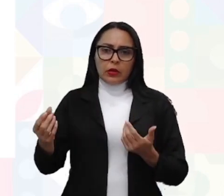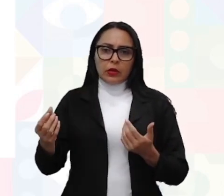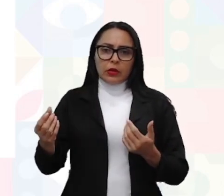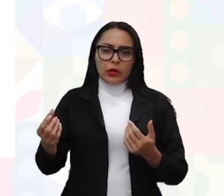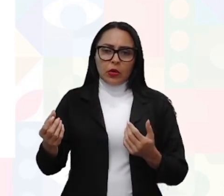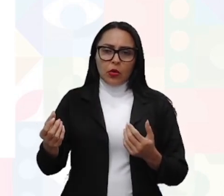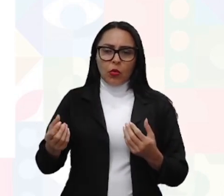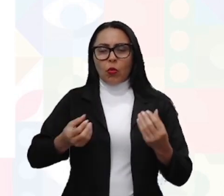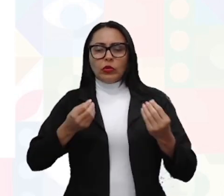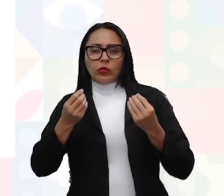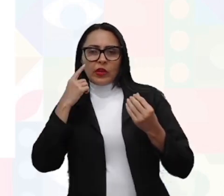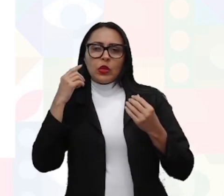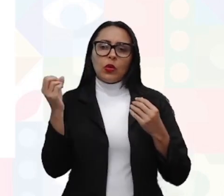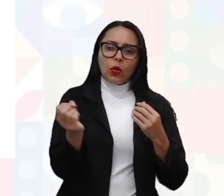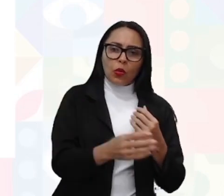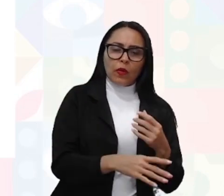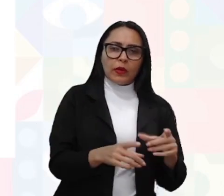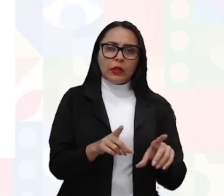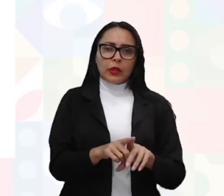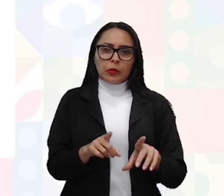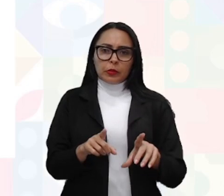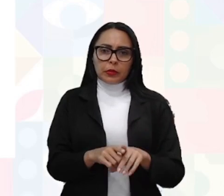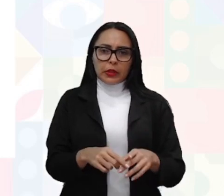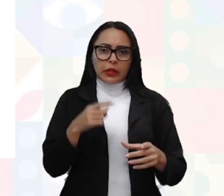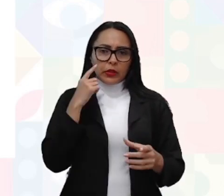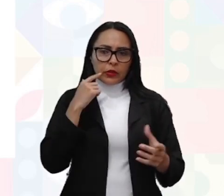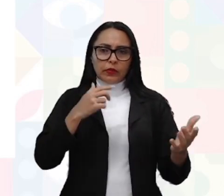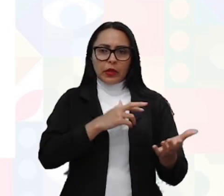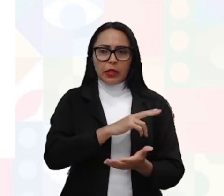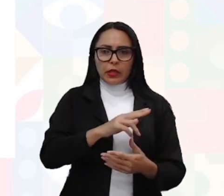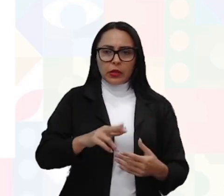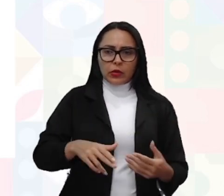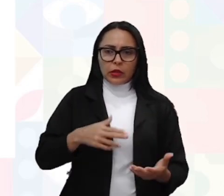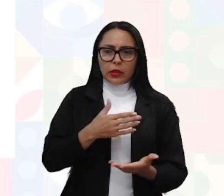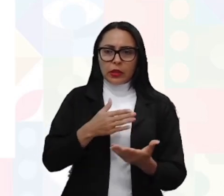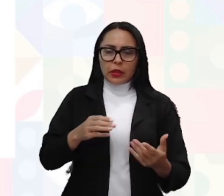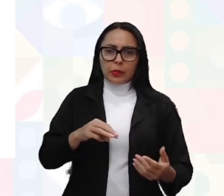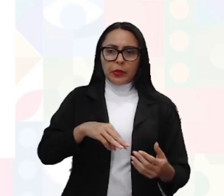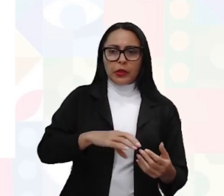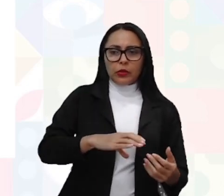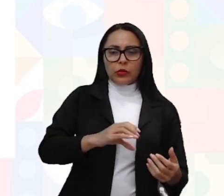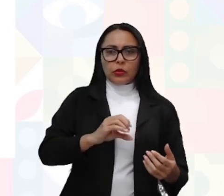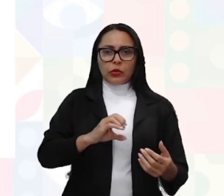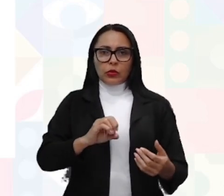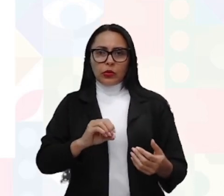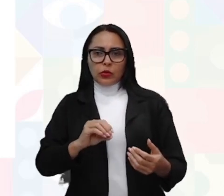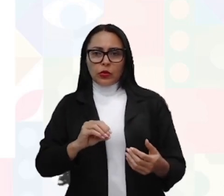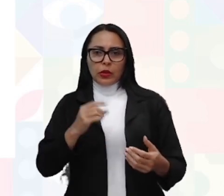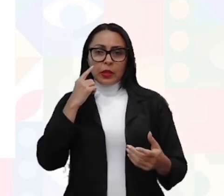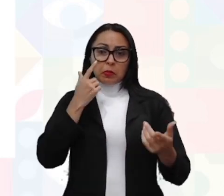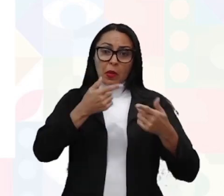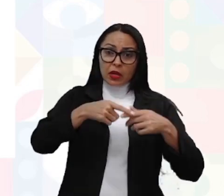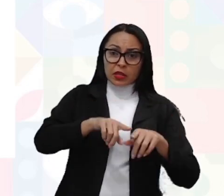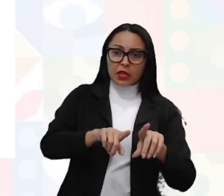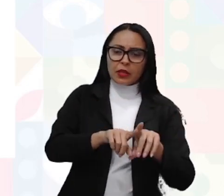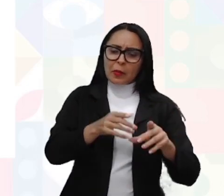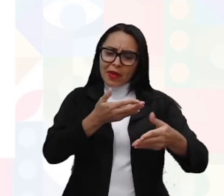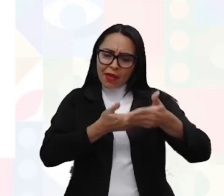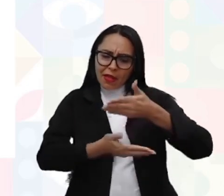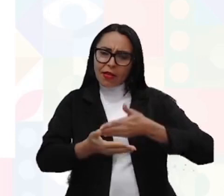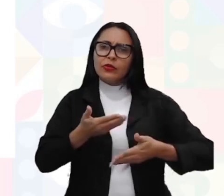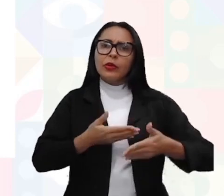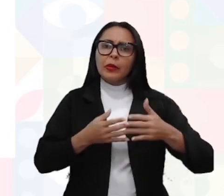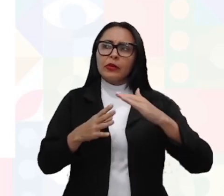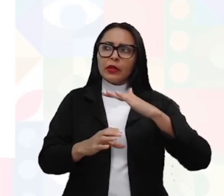uma forma nova que introduziu em grande escala a microeletrônica e novas parcerias no relacionamento entre as